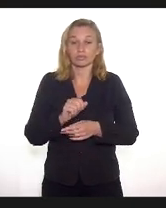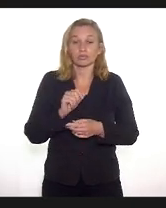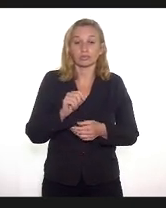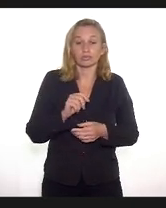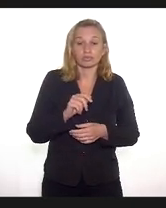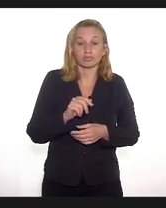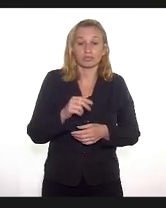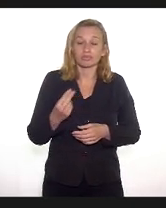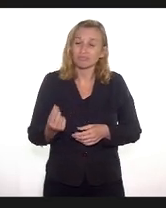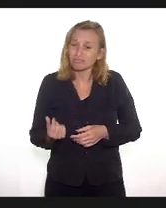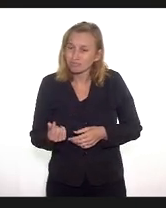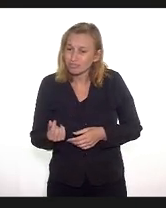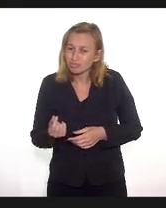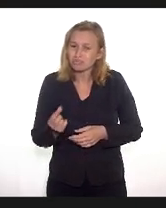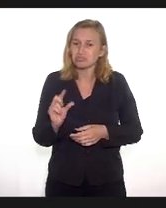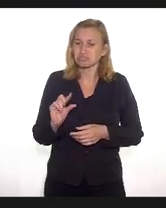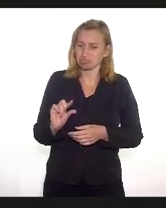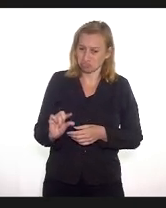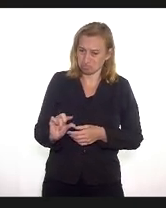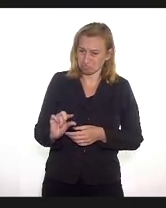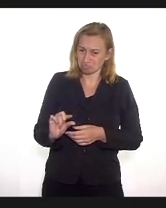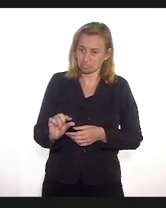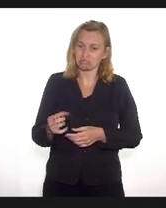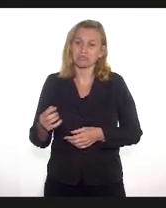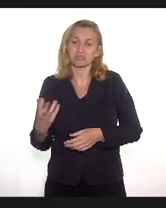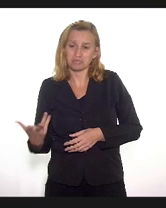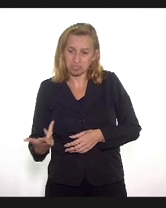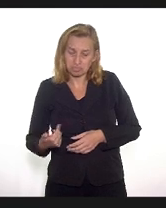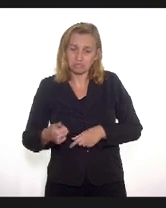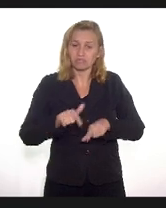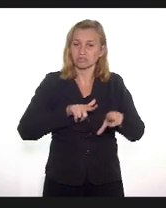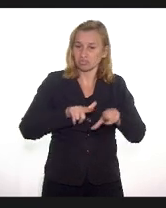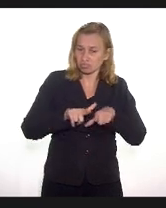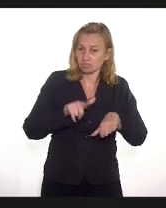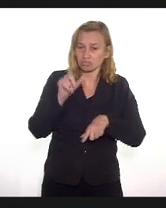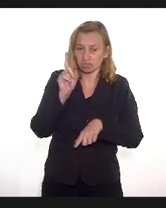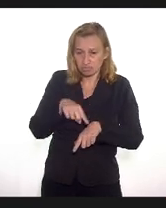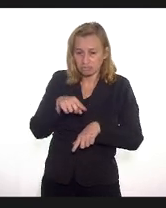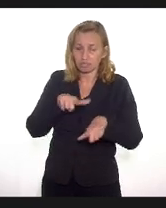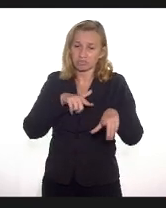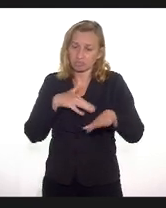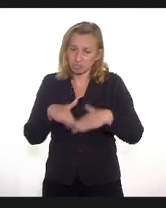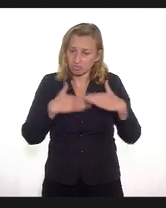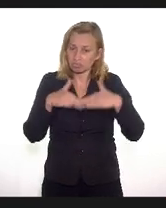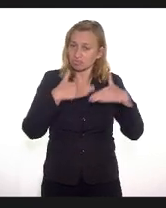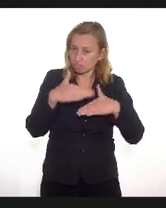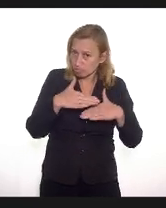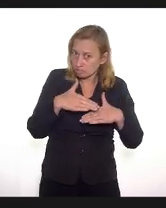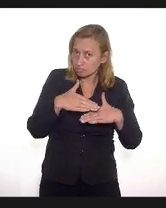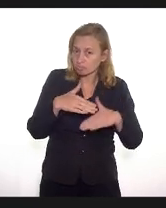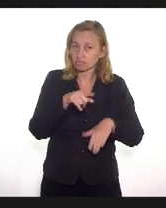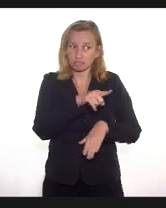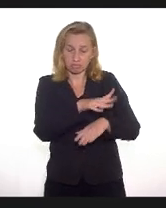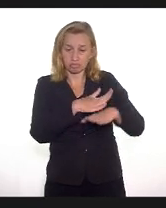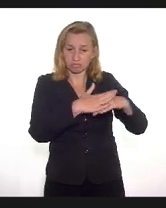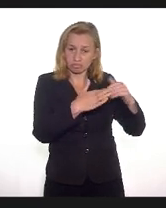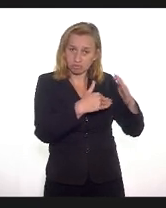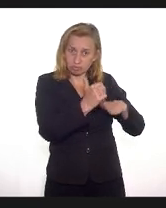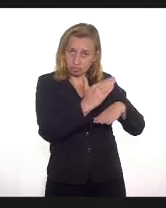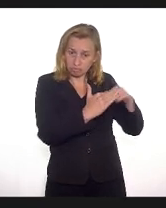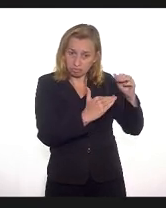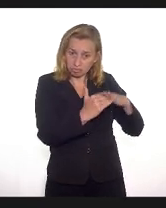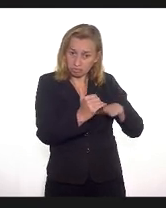valores muito aquém da qualidade do trabalho que é desenvolvido por esses profissionais.